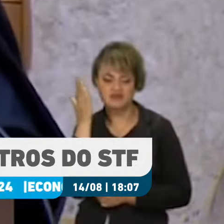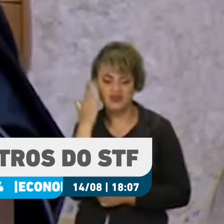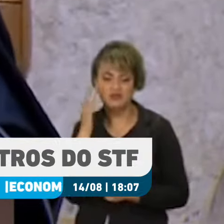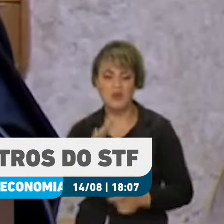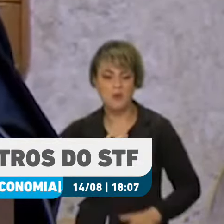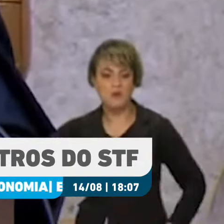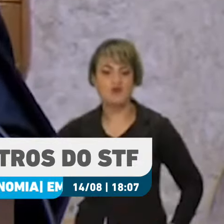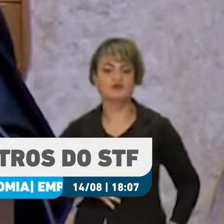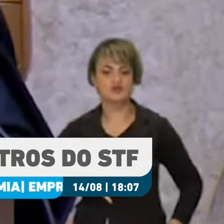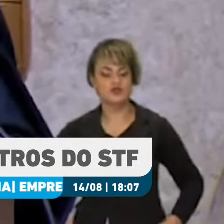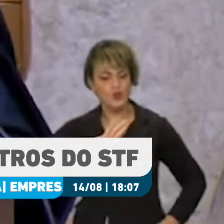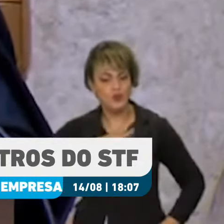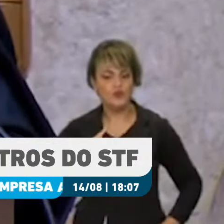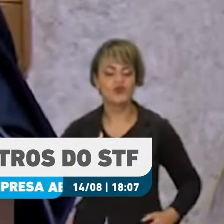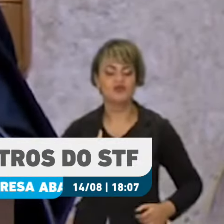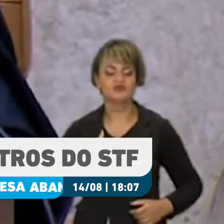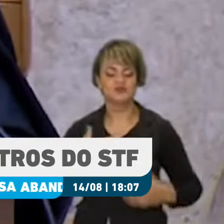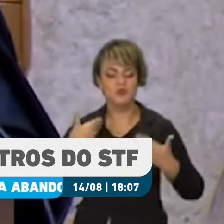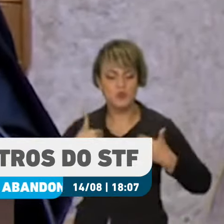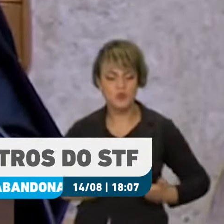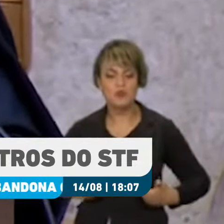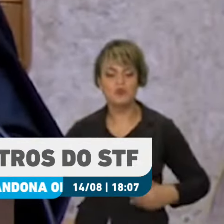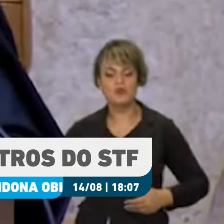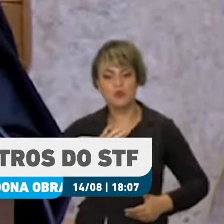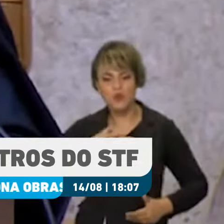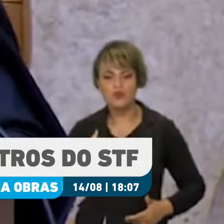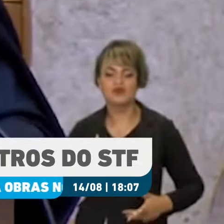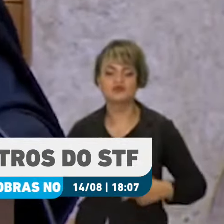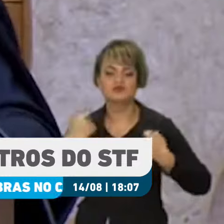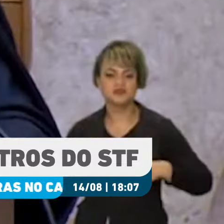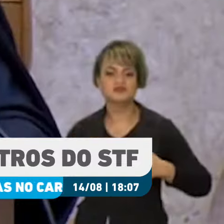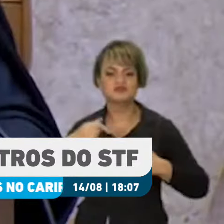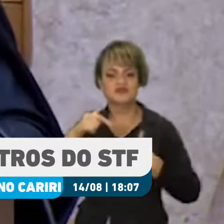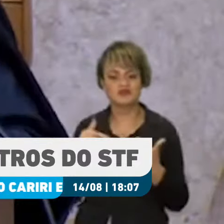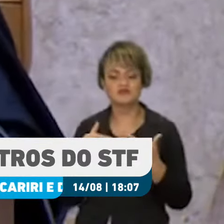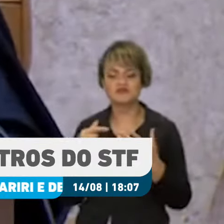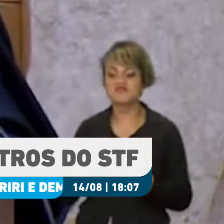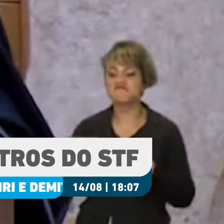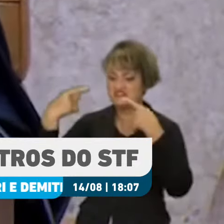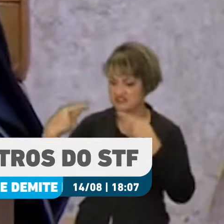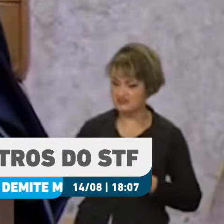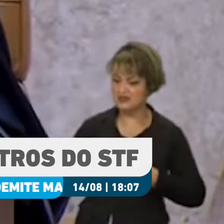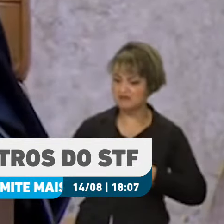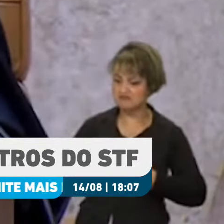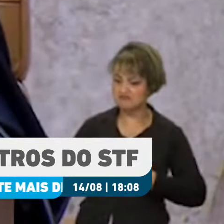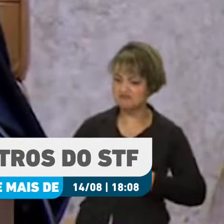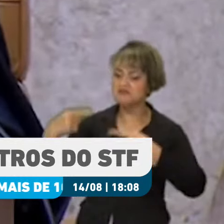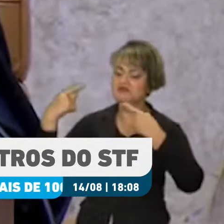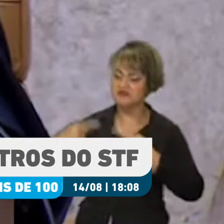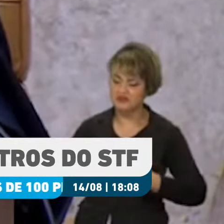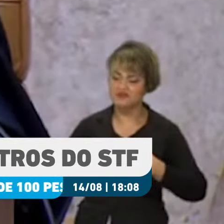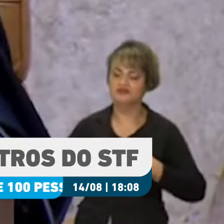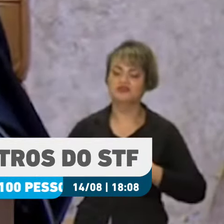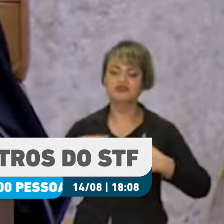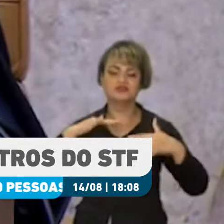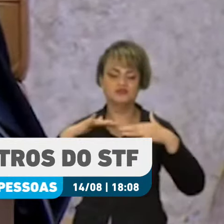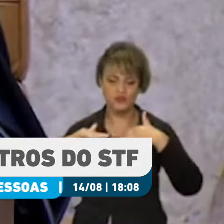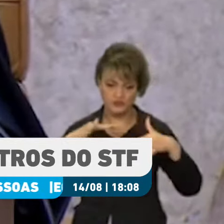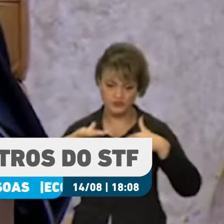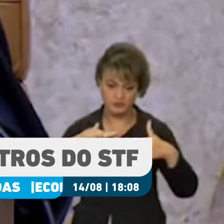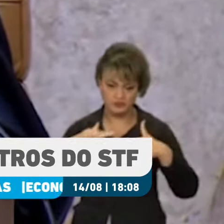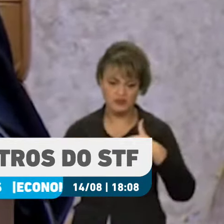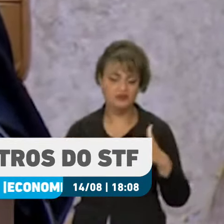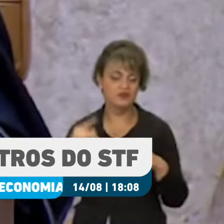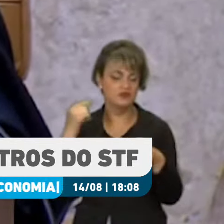coragem moral e física que exigiu enfrentar esse tipo de movimentação